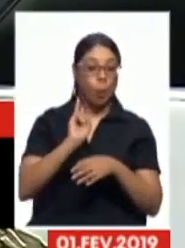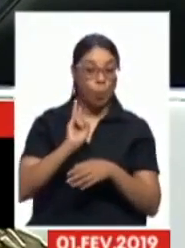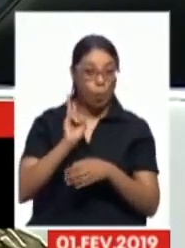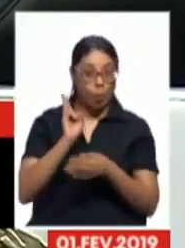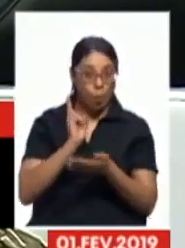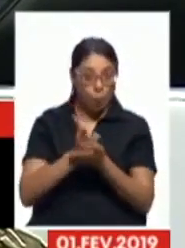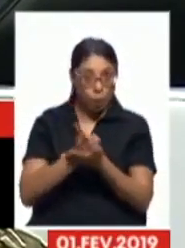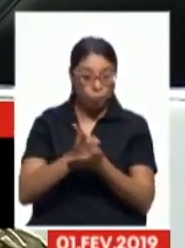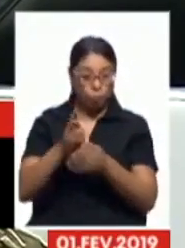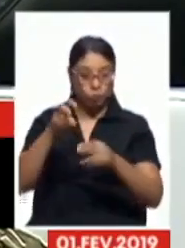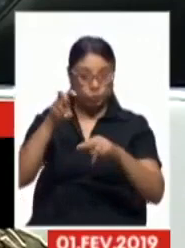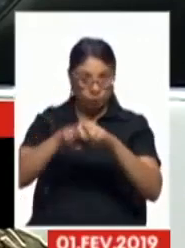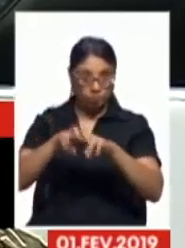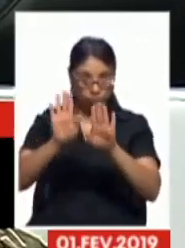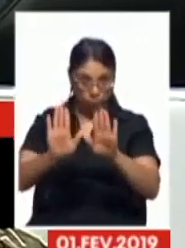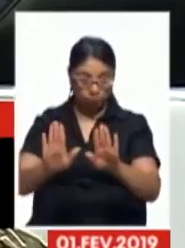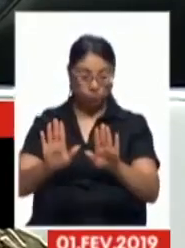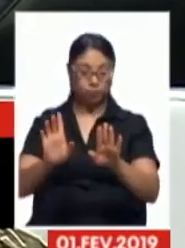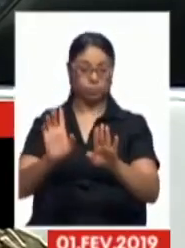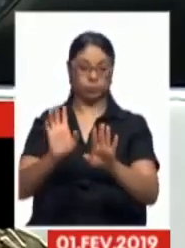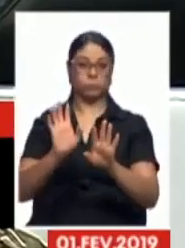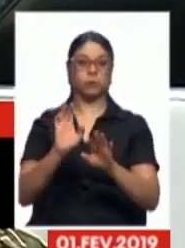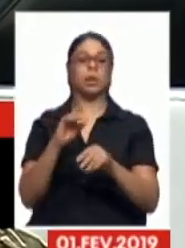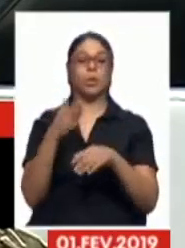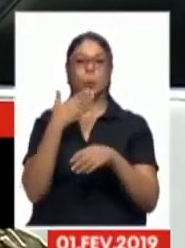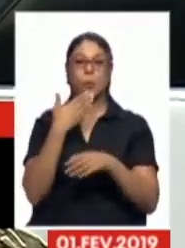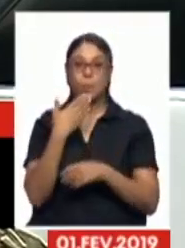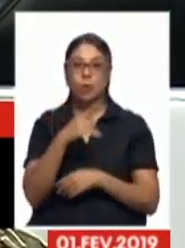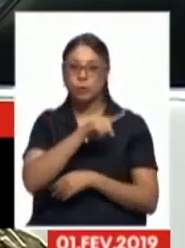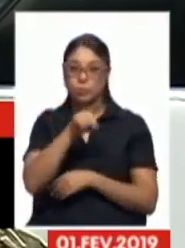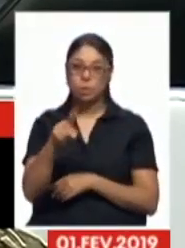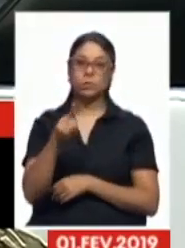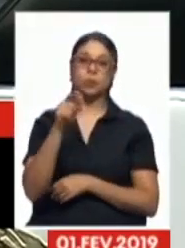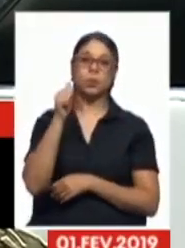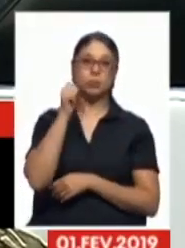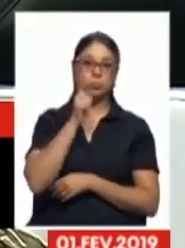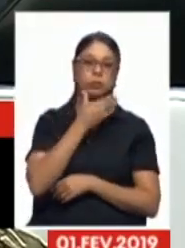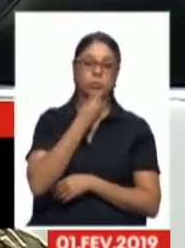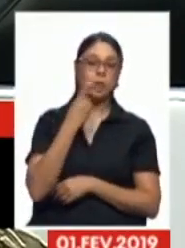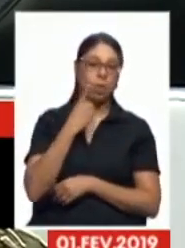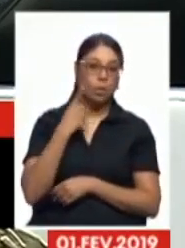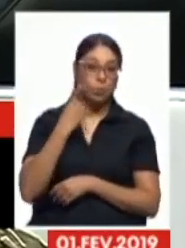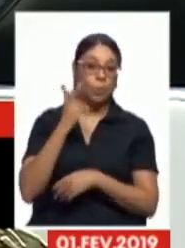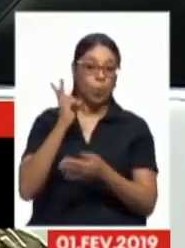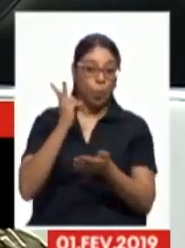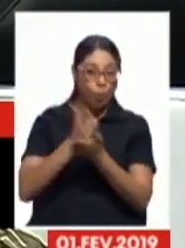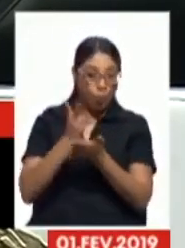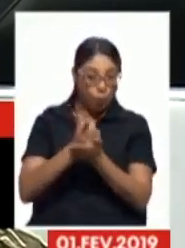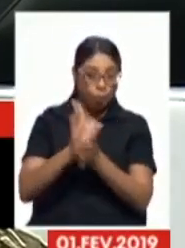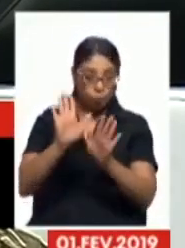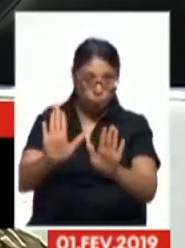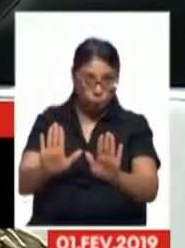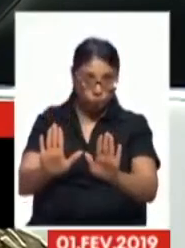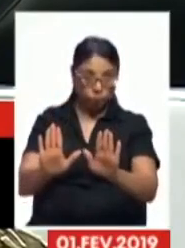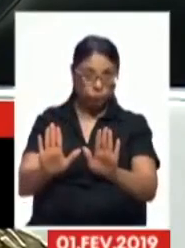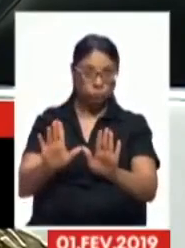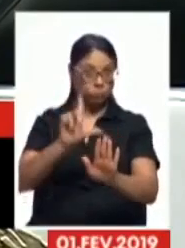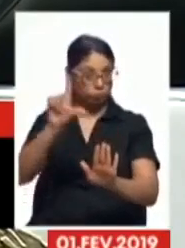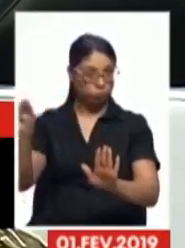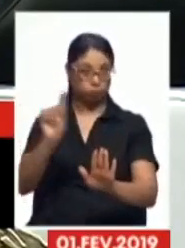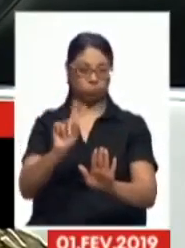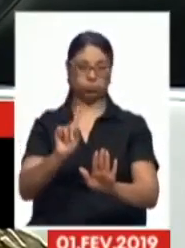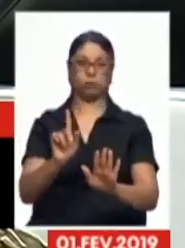plenário. Solicitamos aos senhores deputados e às senhoras deputadas que permaneçam no